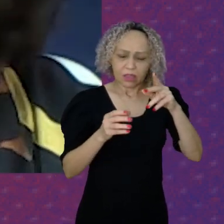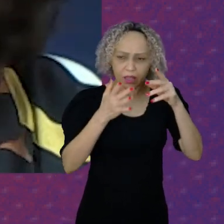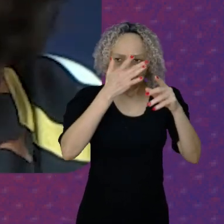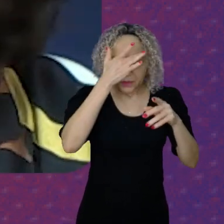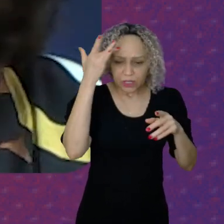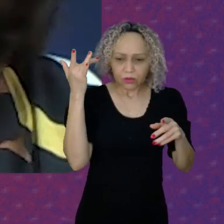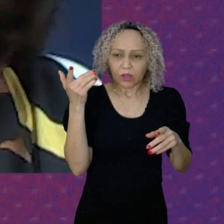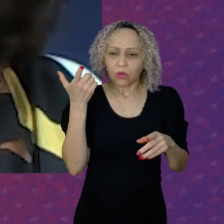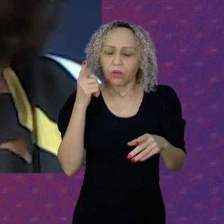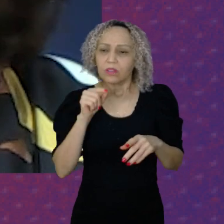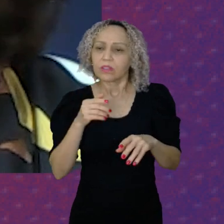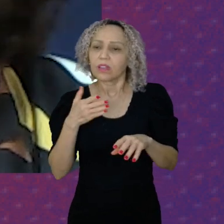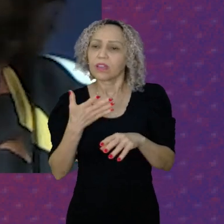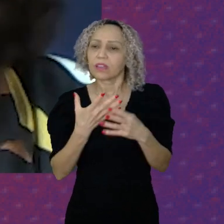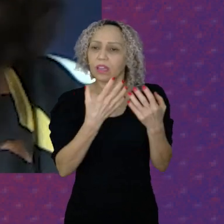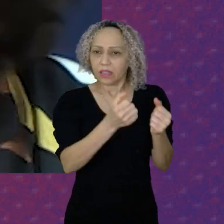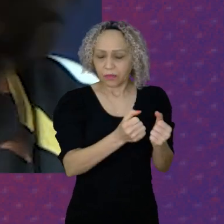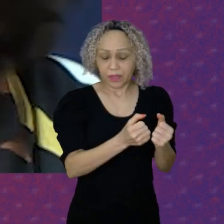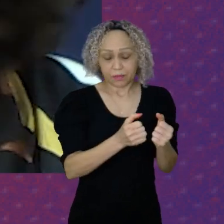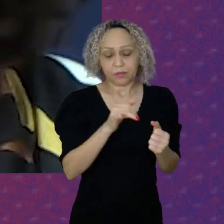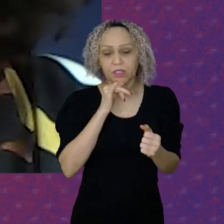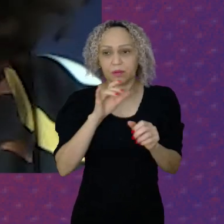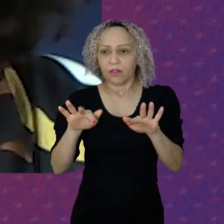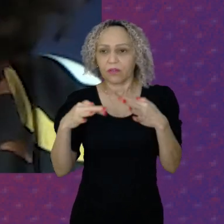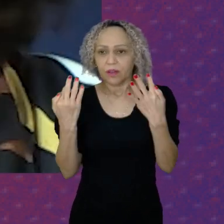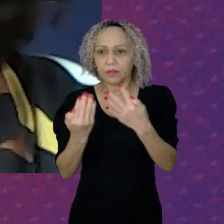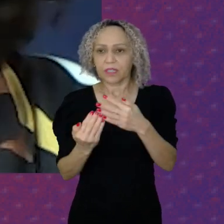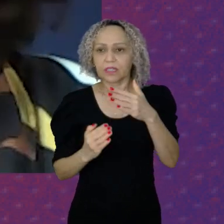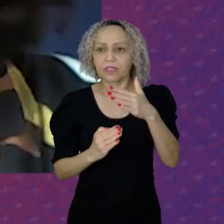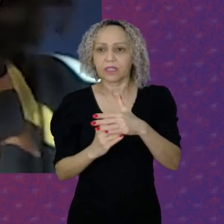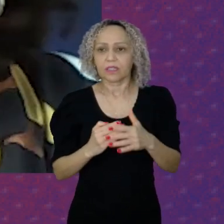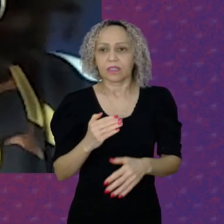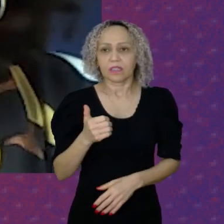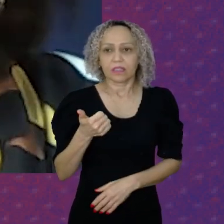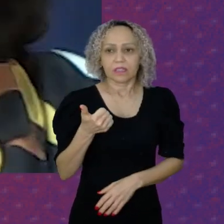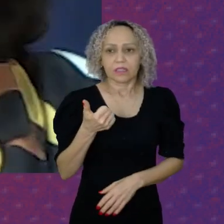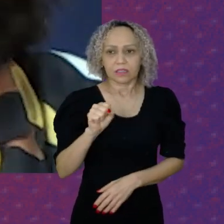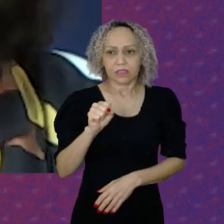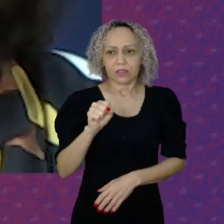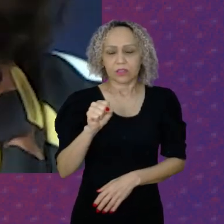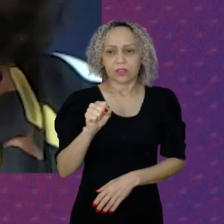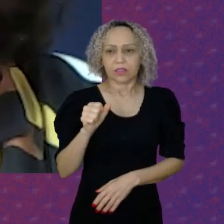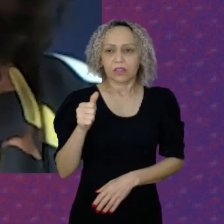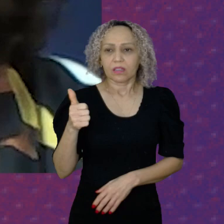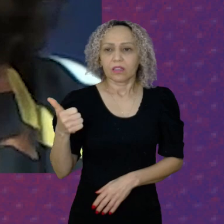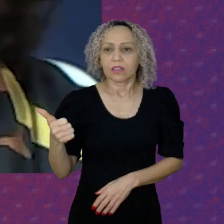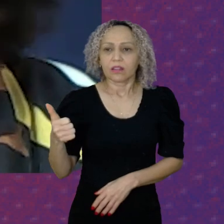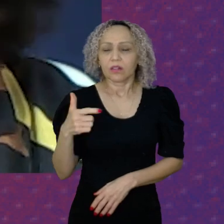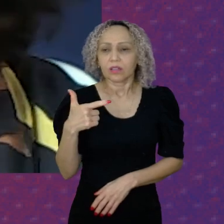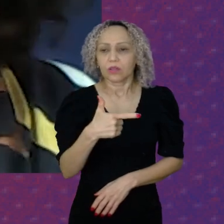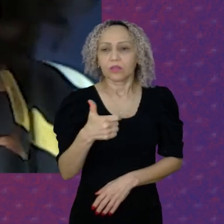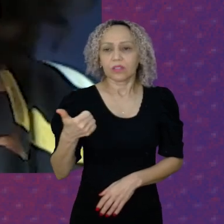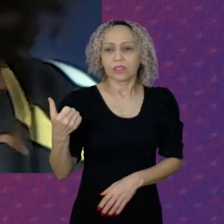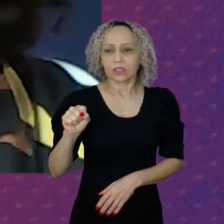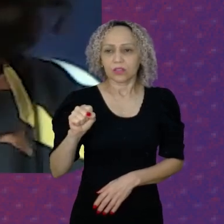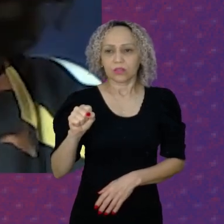R$ 218 por pessoa e ter, obviamente, os dados atualizados